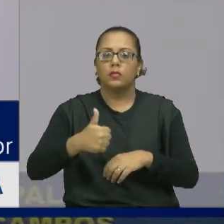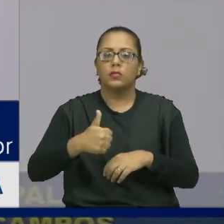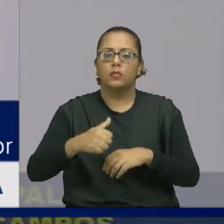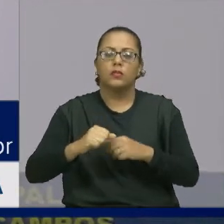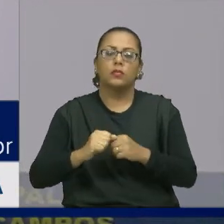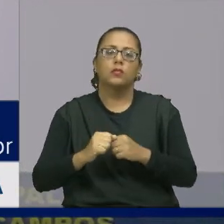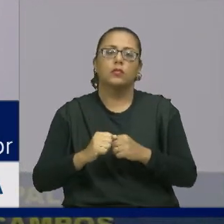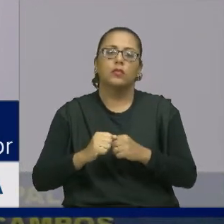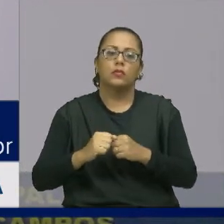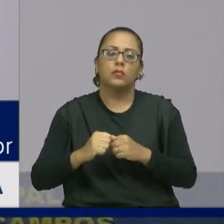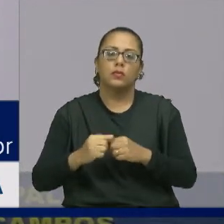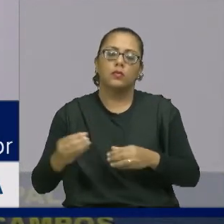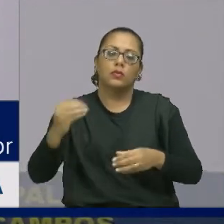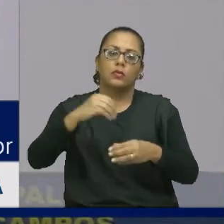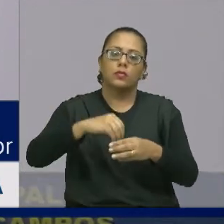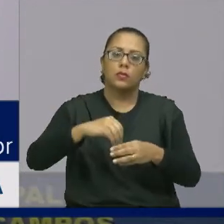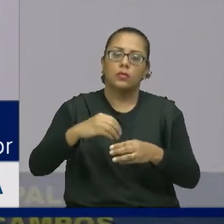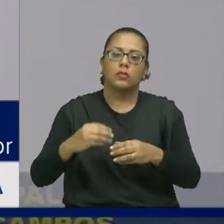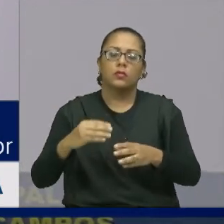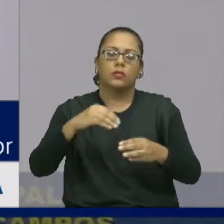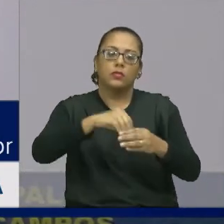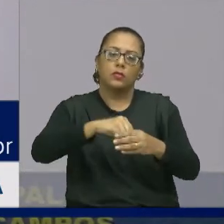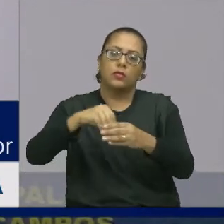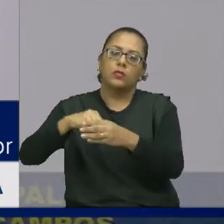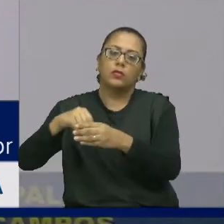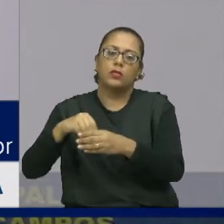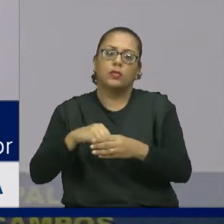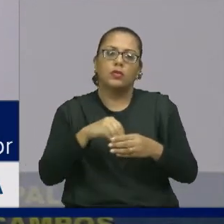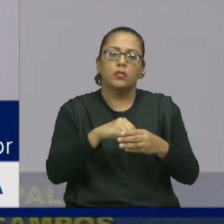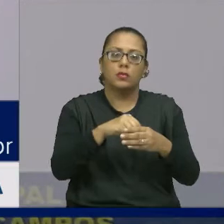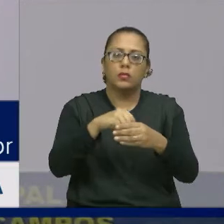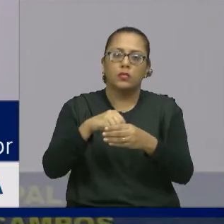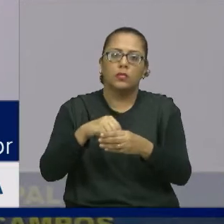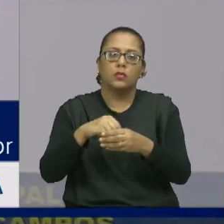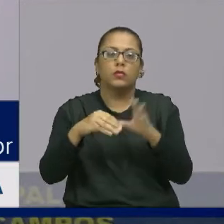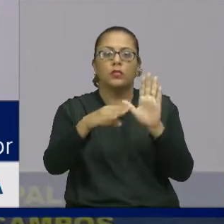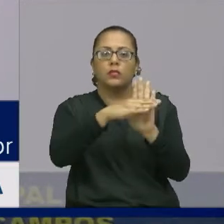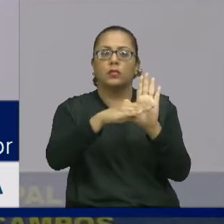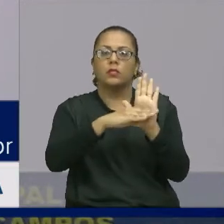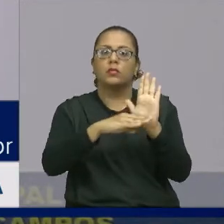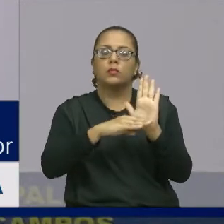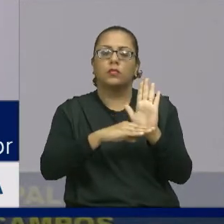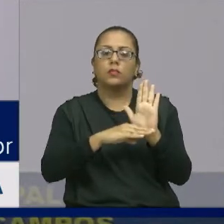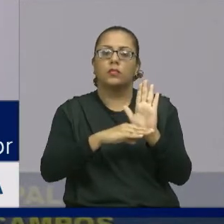Interno, para a finalidade específica de votação dos processos constantes da pauta.